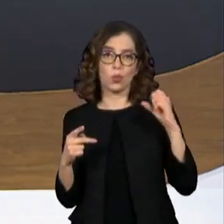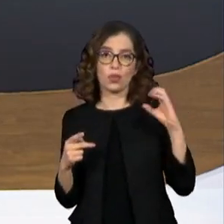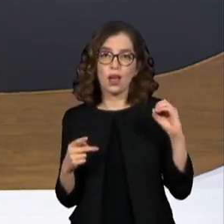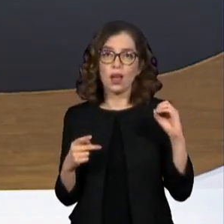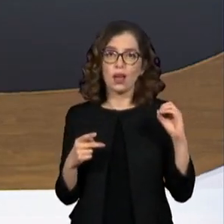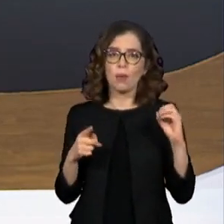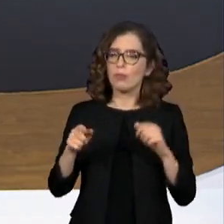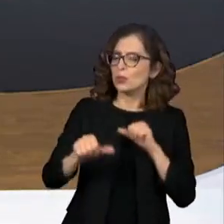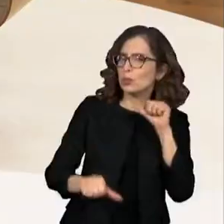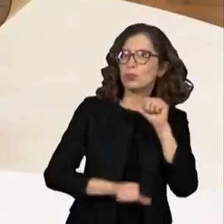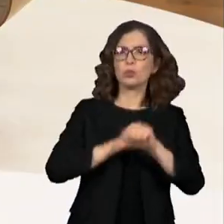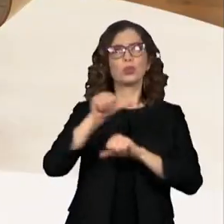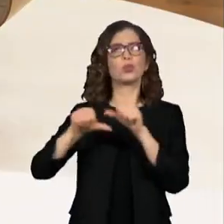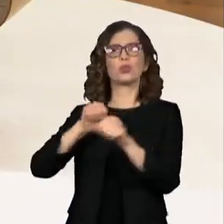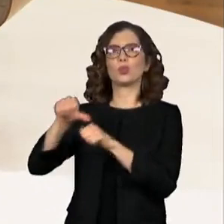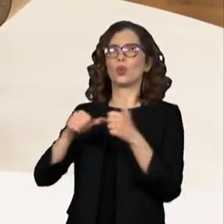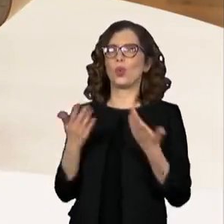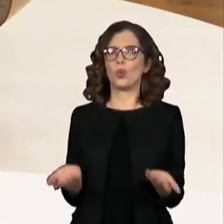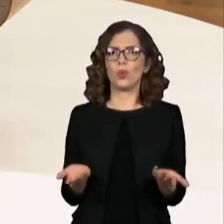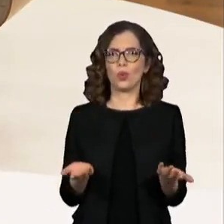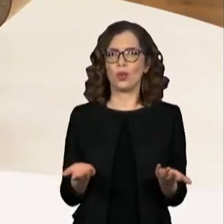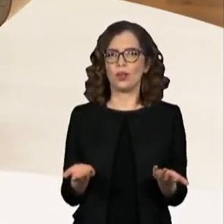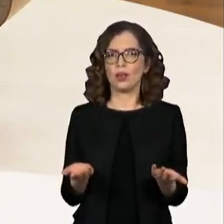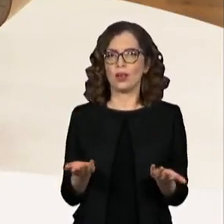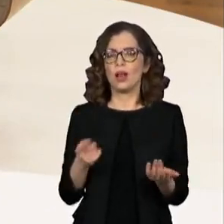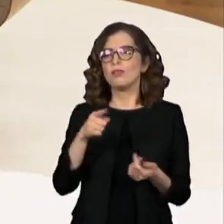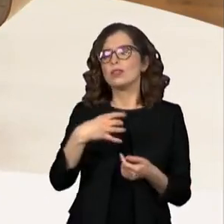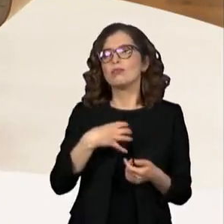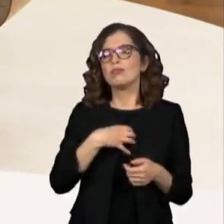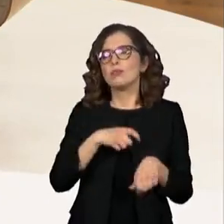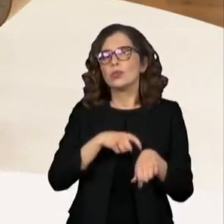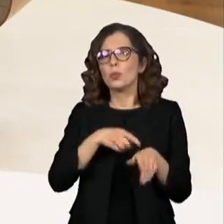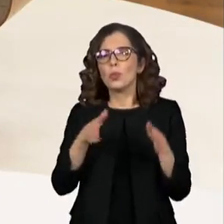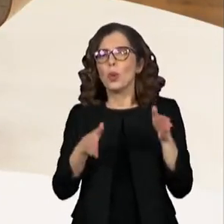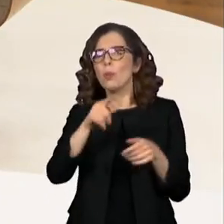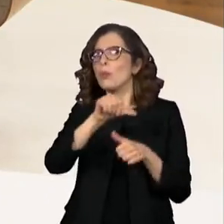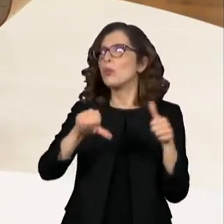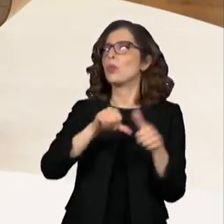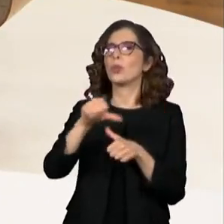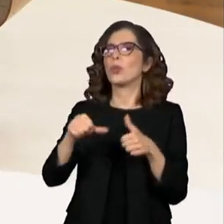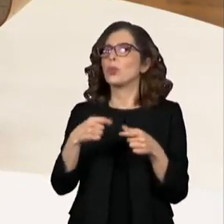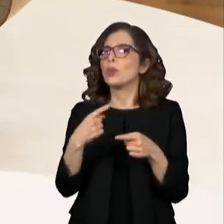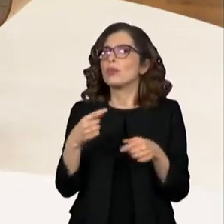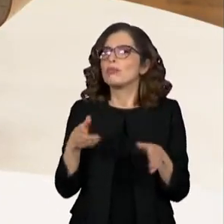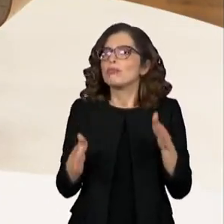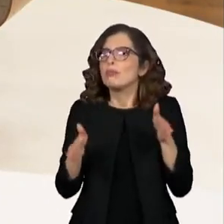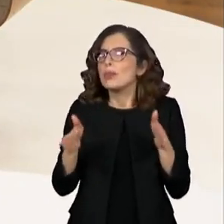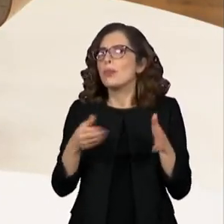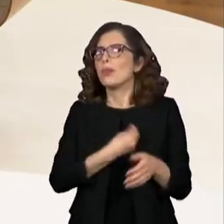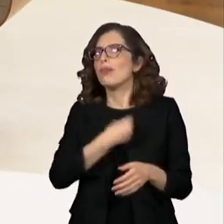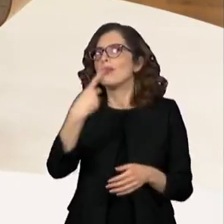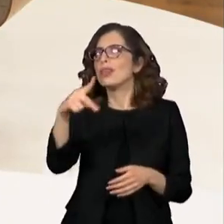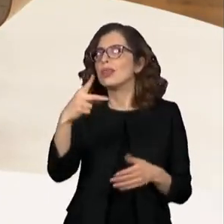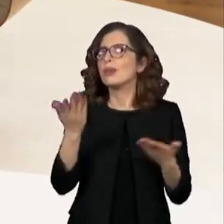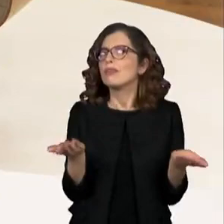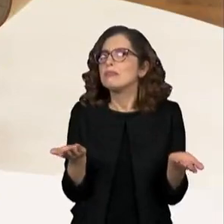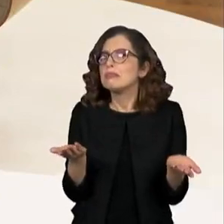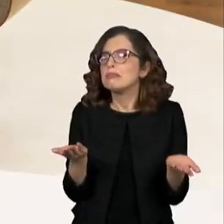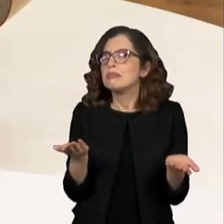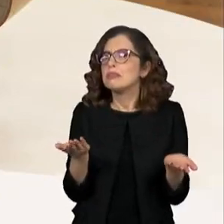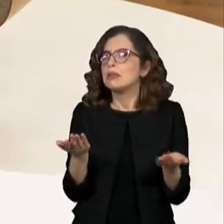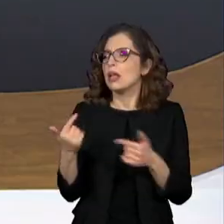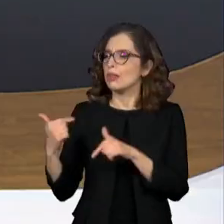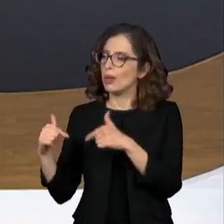também disse que fez essa nova mudança porque você queria mais tempo. Tempo na sua vida e equilibrar melhor o tempo do trabalho e da